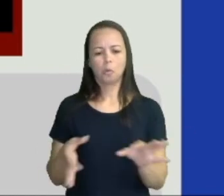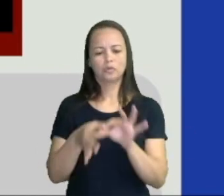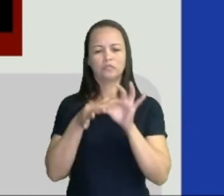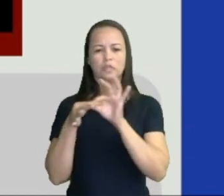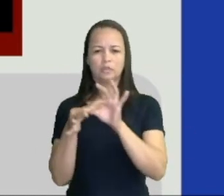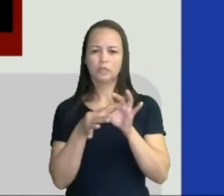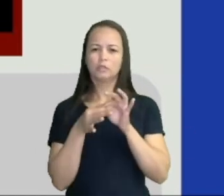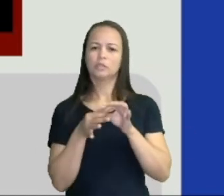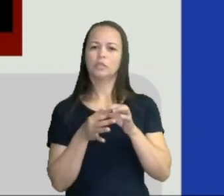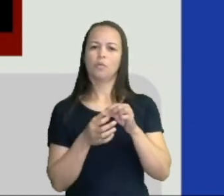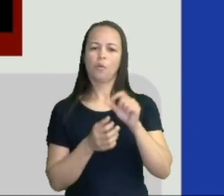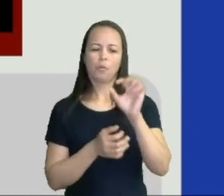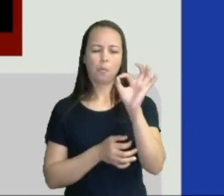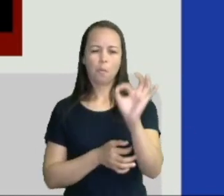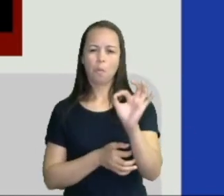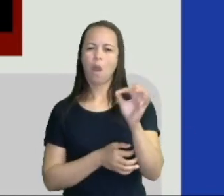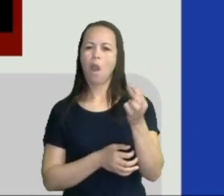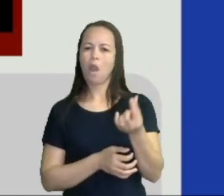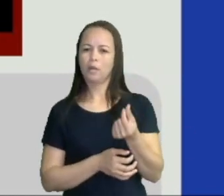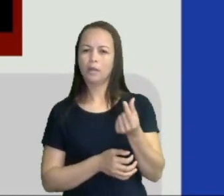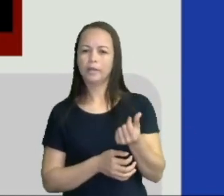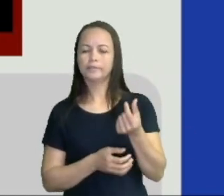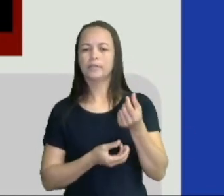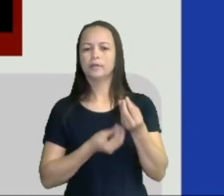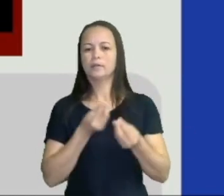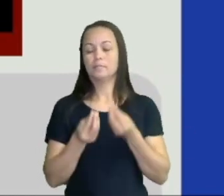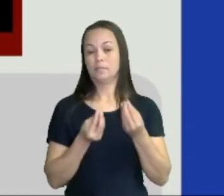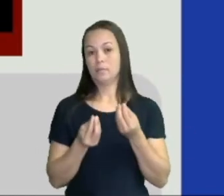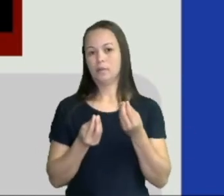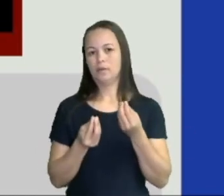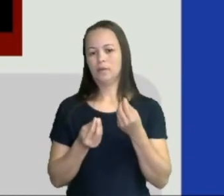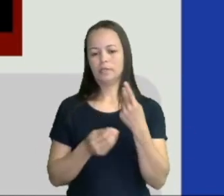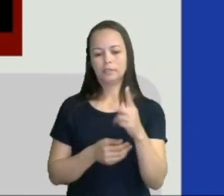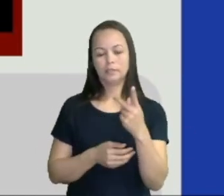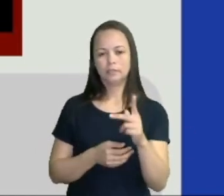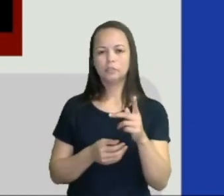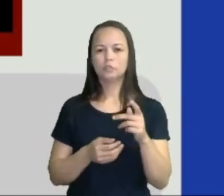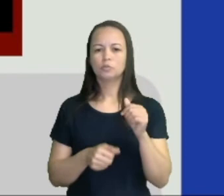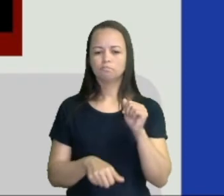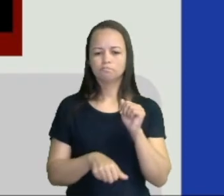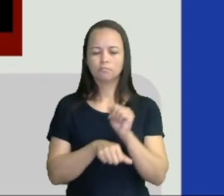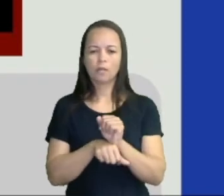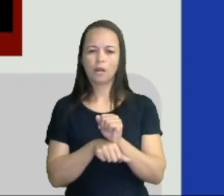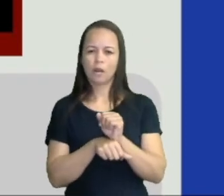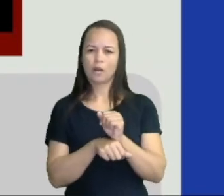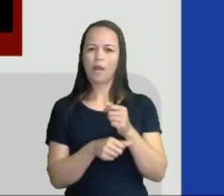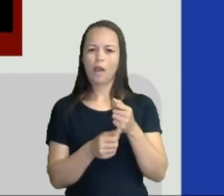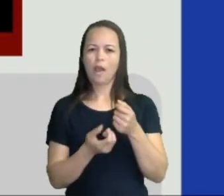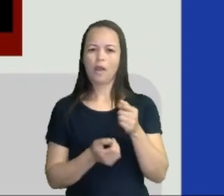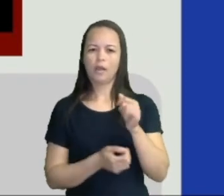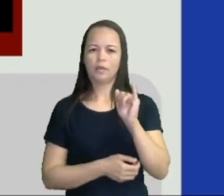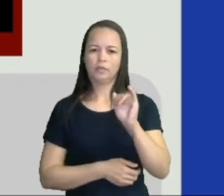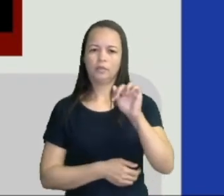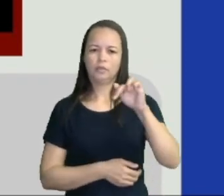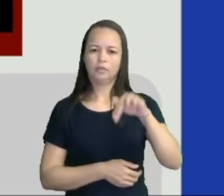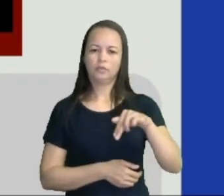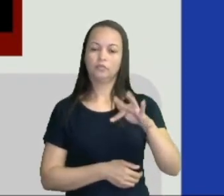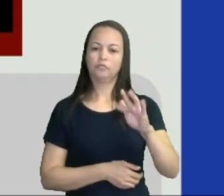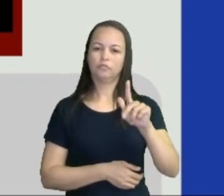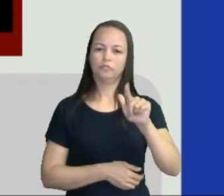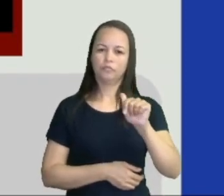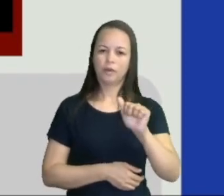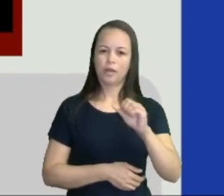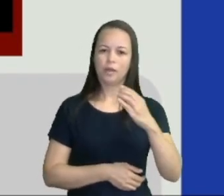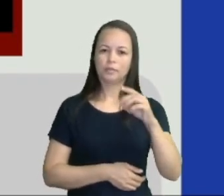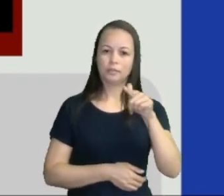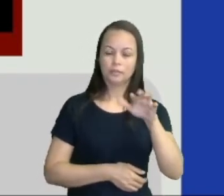uma única moeda para isso estabilizar a inflação que naquele momento, em decorrência